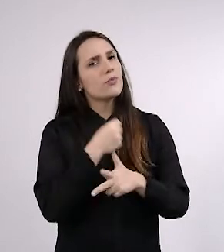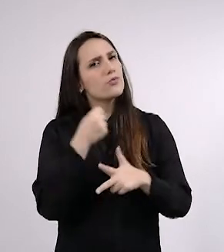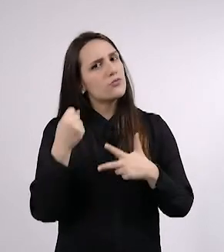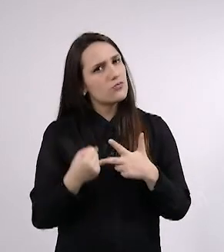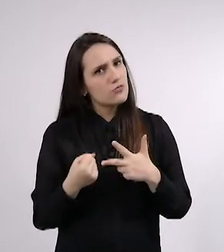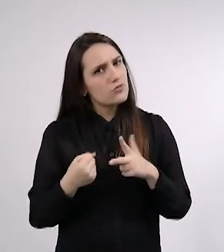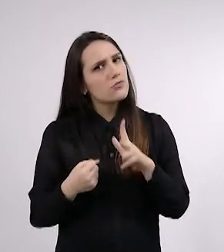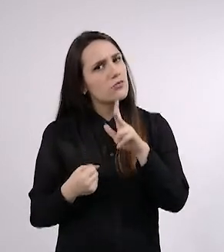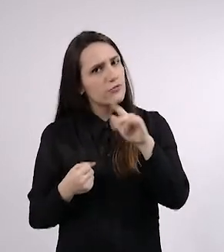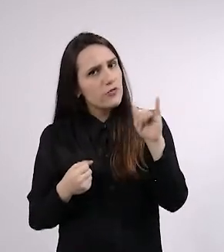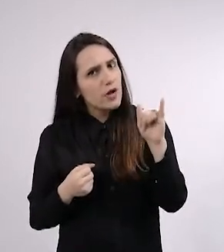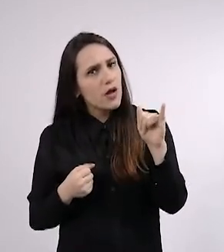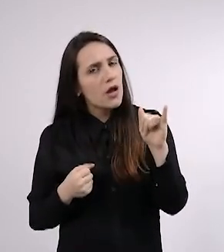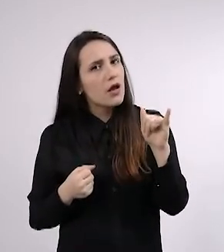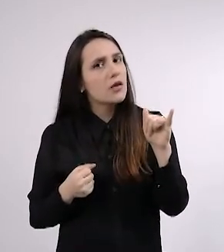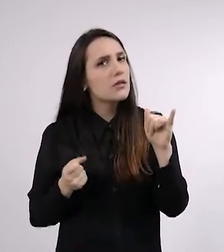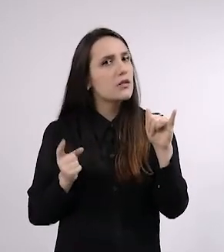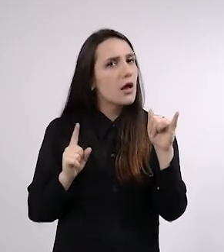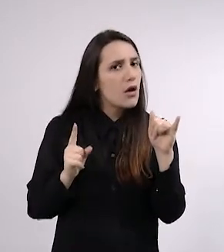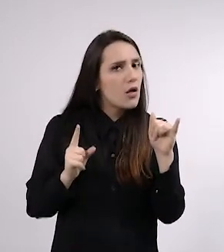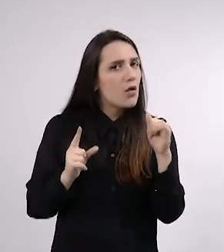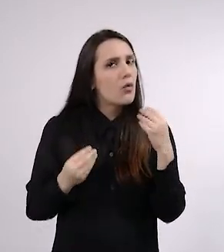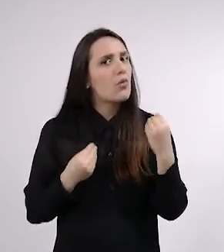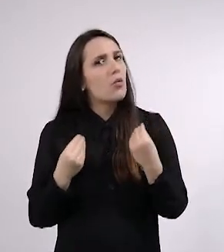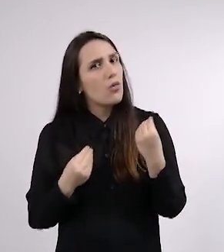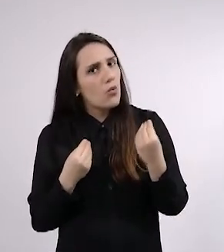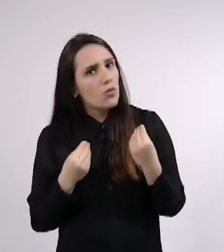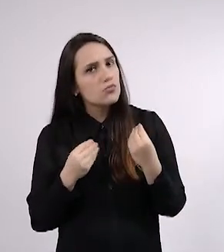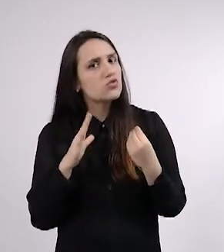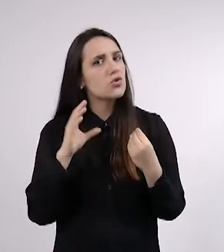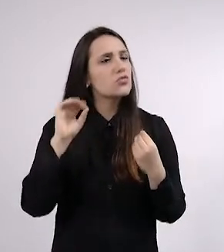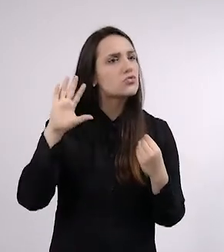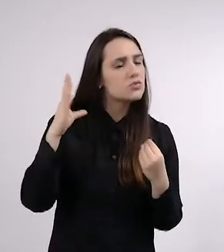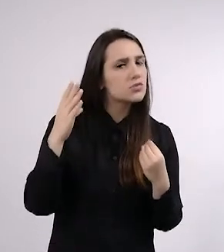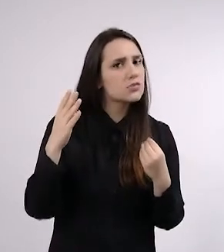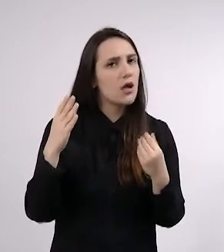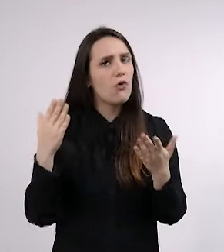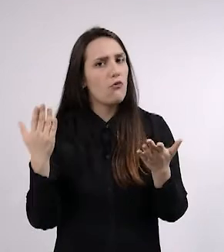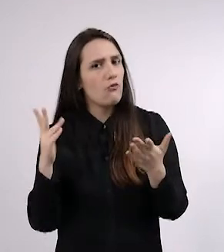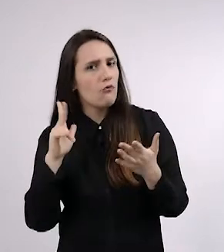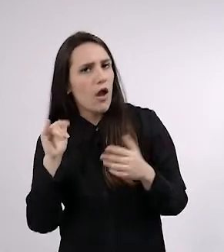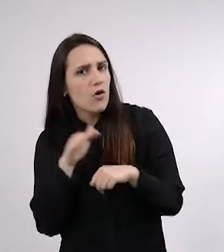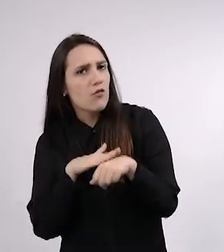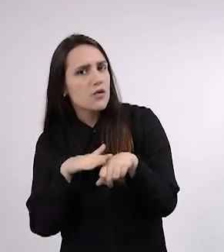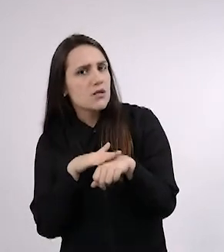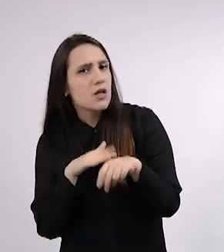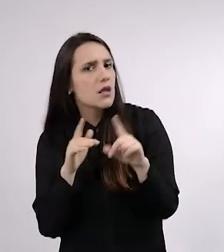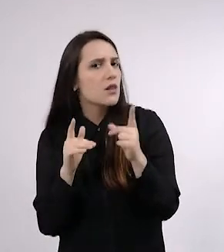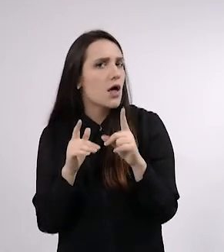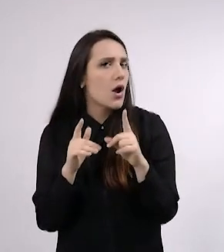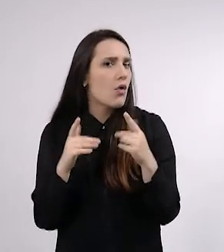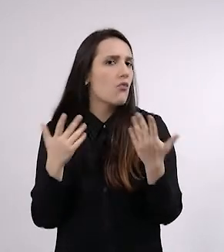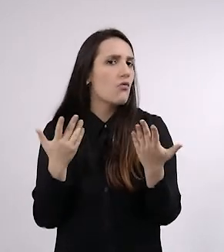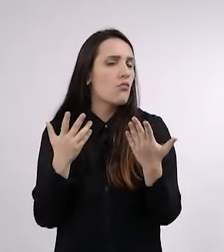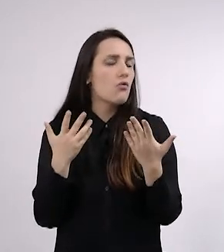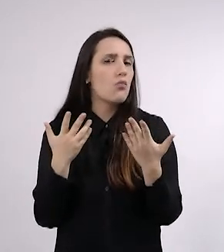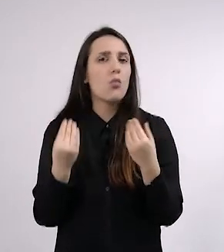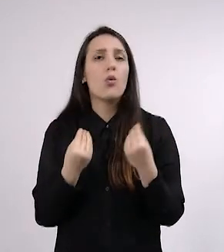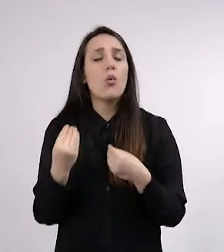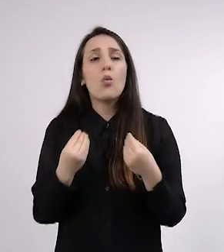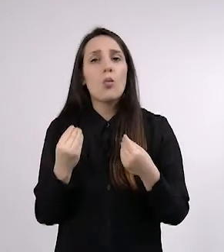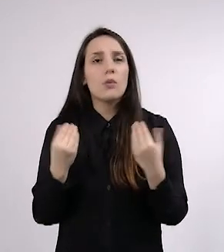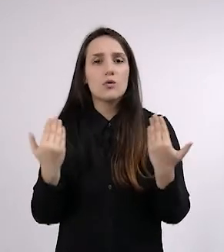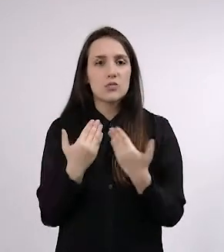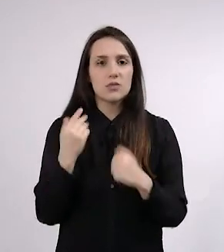poderes. Isso foi ventilado, isso não vai acontecer, já aconteceu, está em negociação para que ajude